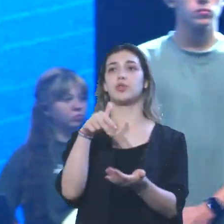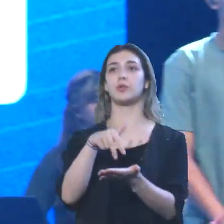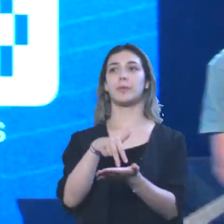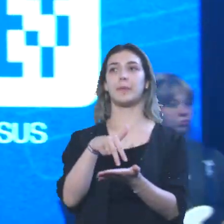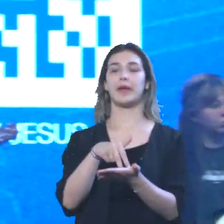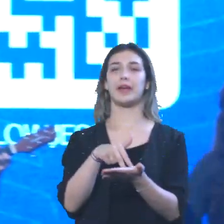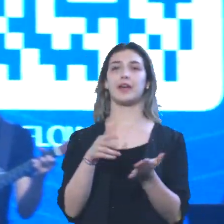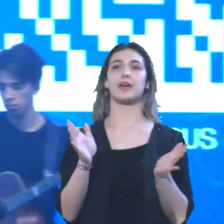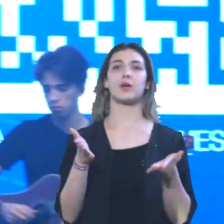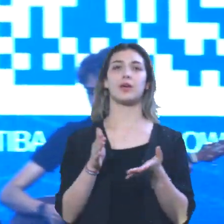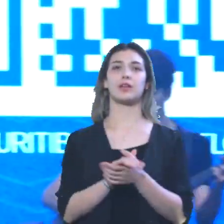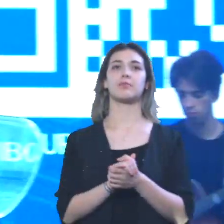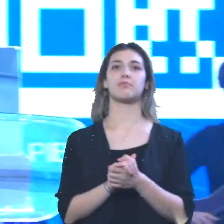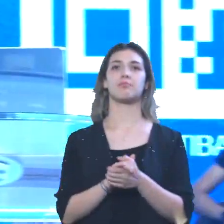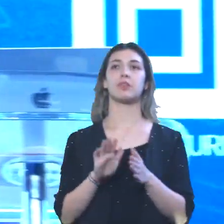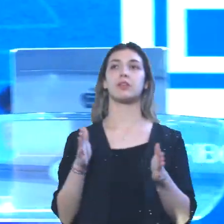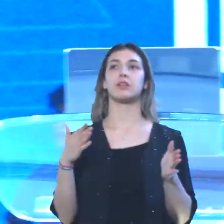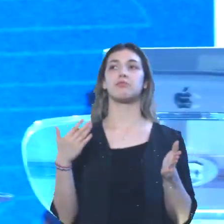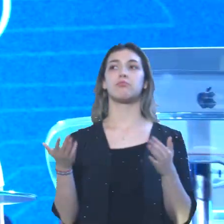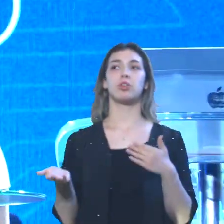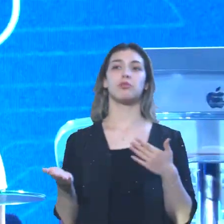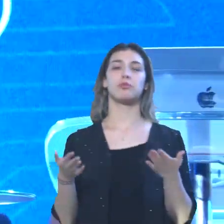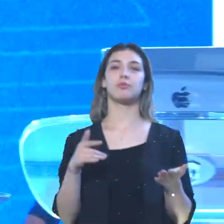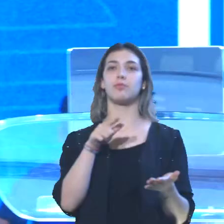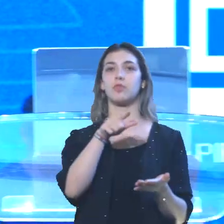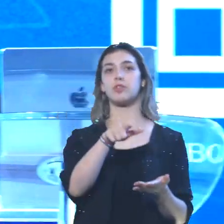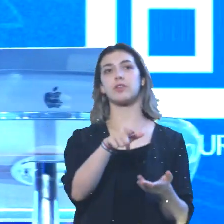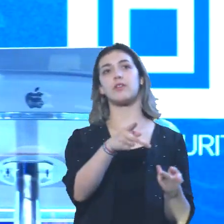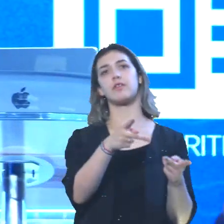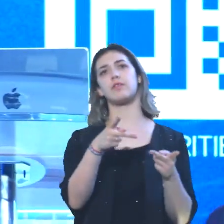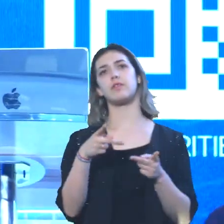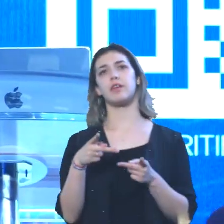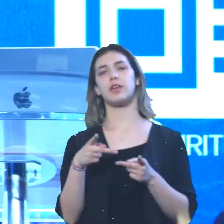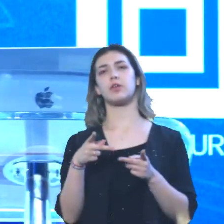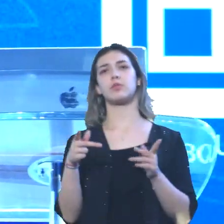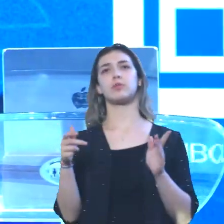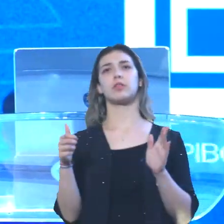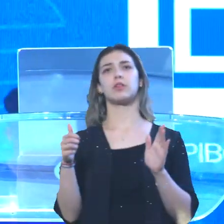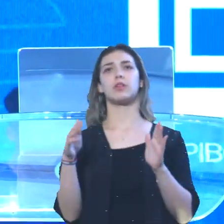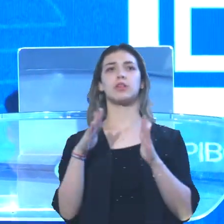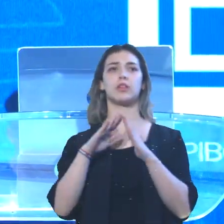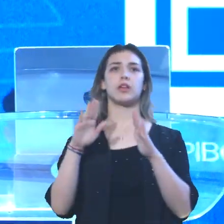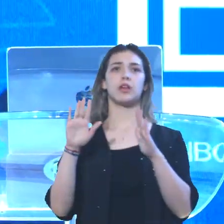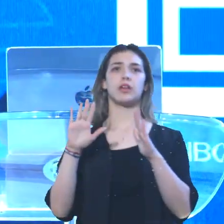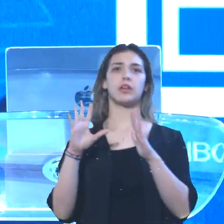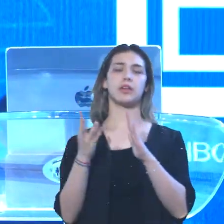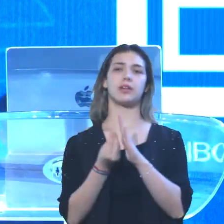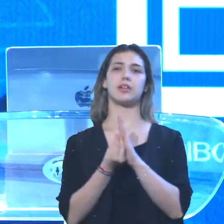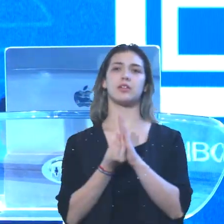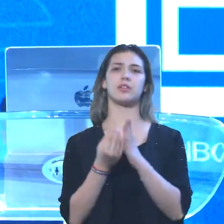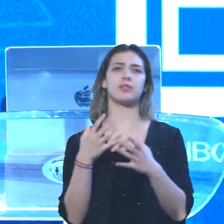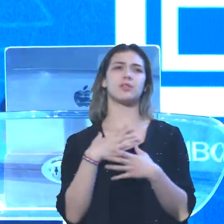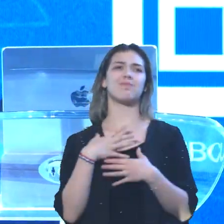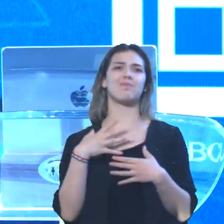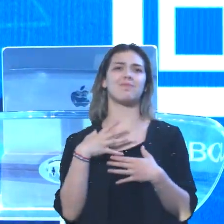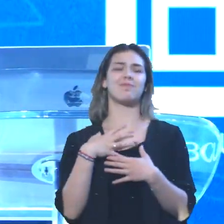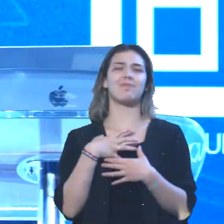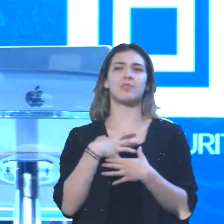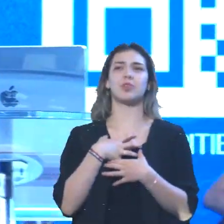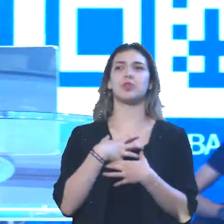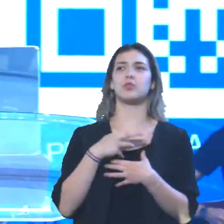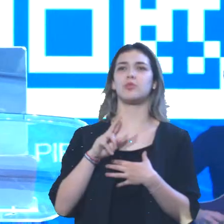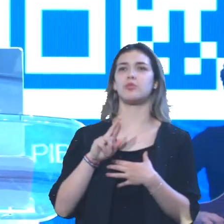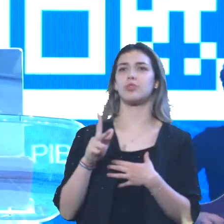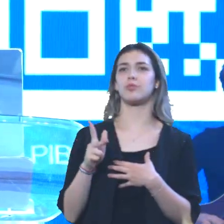Talvez você tenha vindo aqui e sentiu algo diferente no seu coração. Deixa eu te falar uma